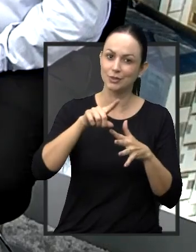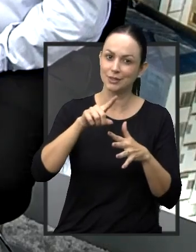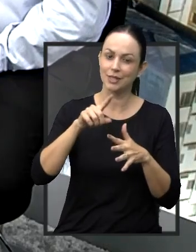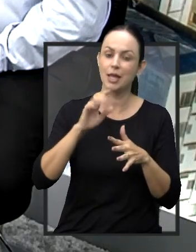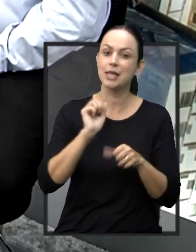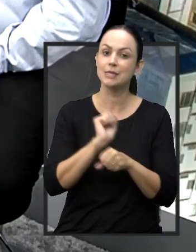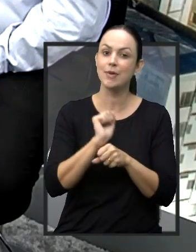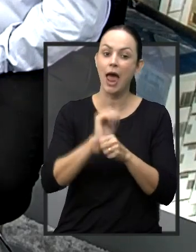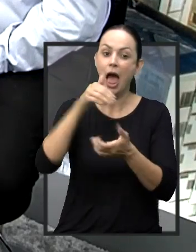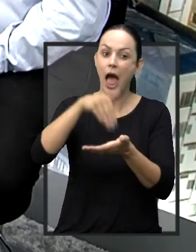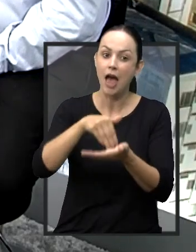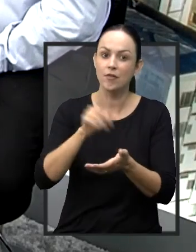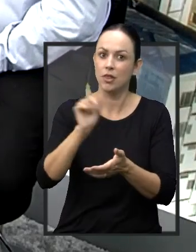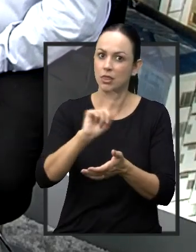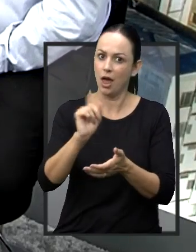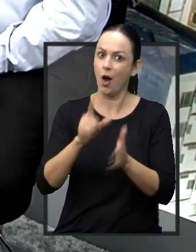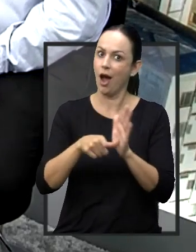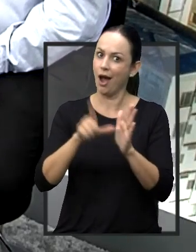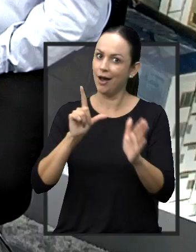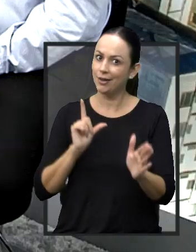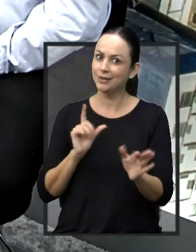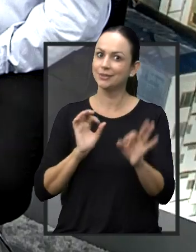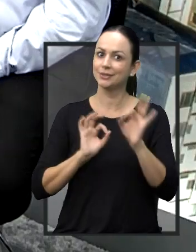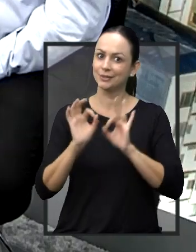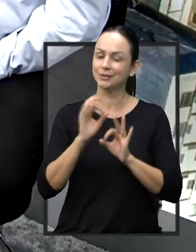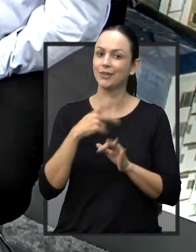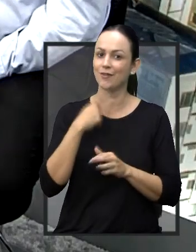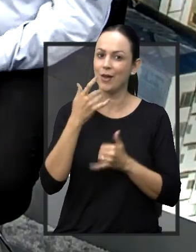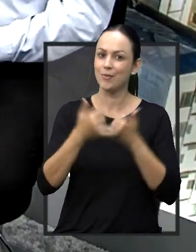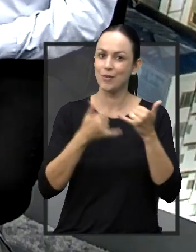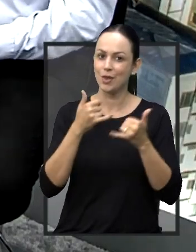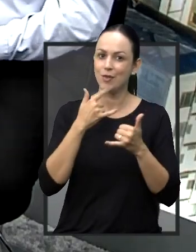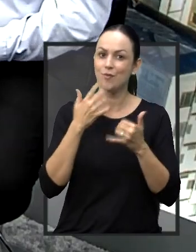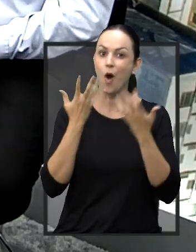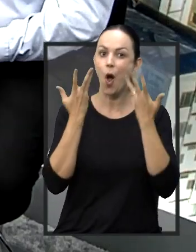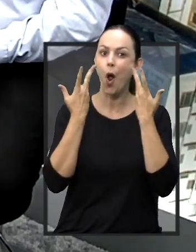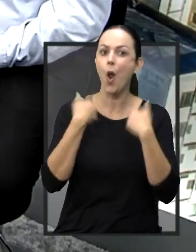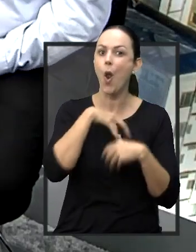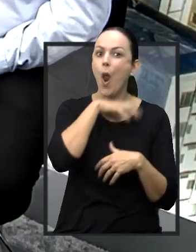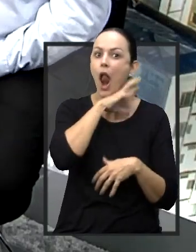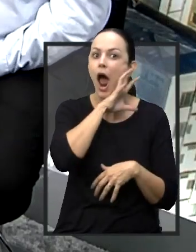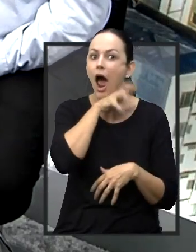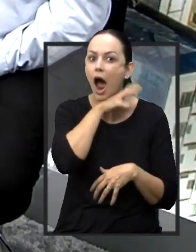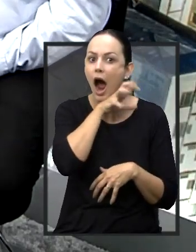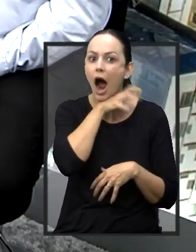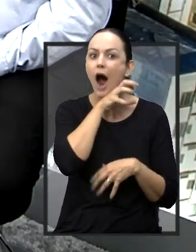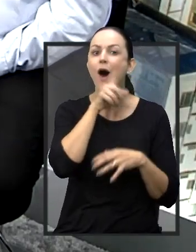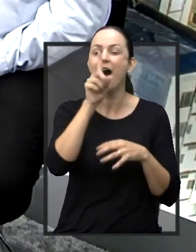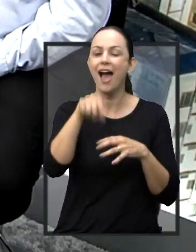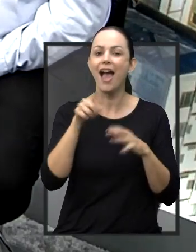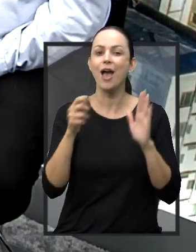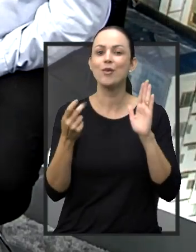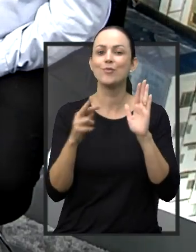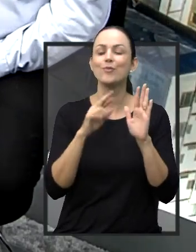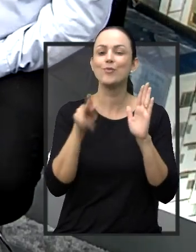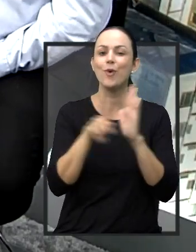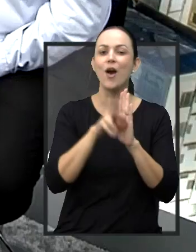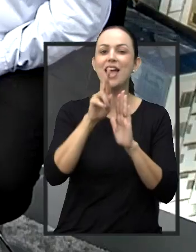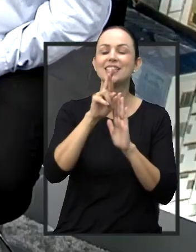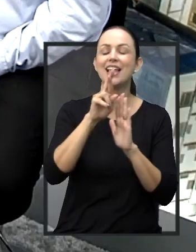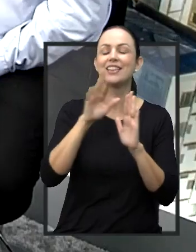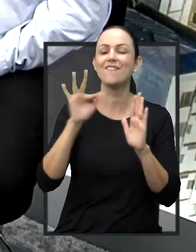deixar para a última hora, né, vereador? Não, como a gente brinca, né, o leão, né, que é a figura da Receita Federal, o leão tá louco